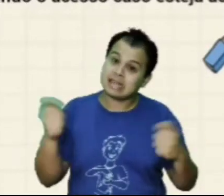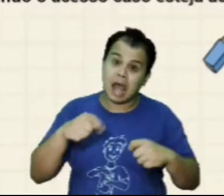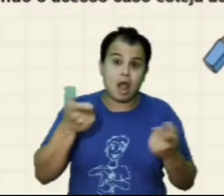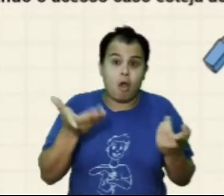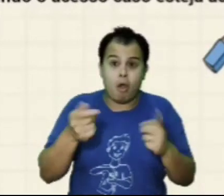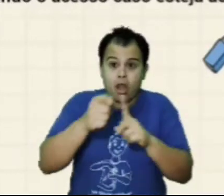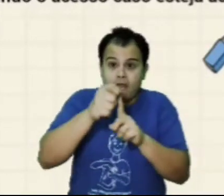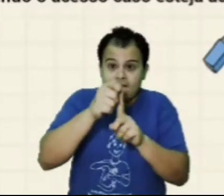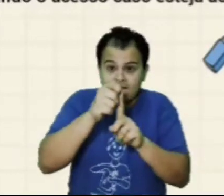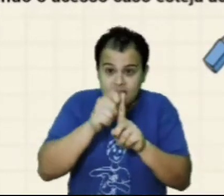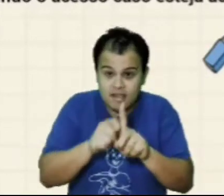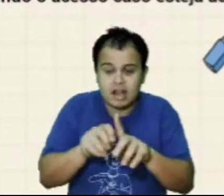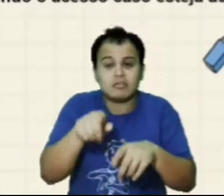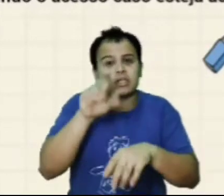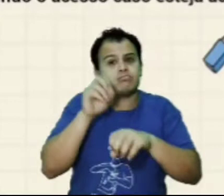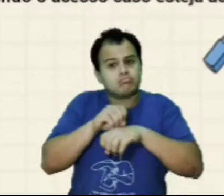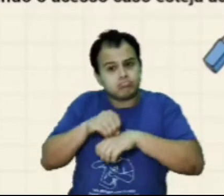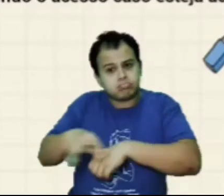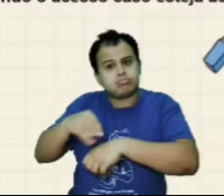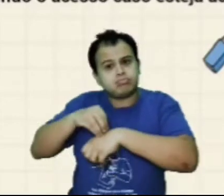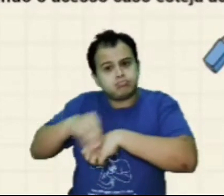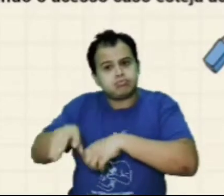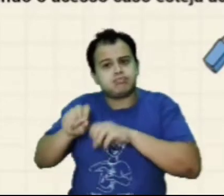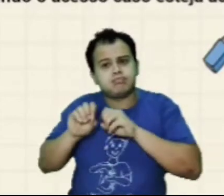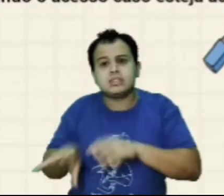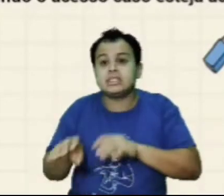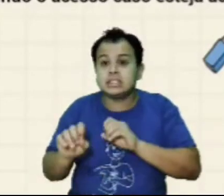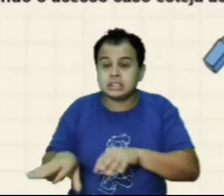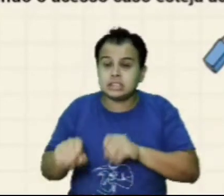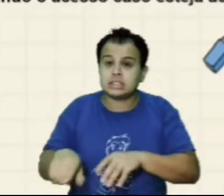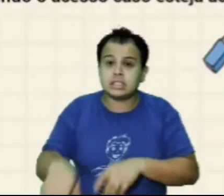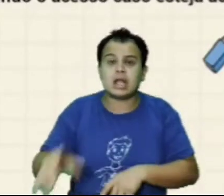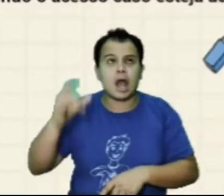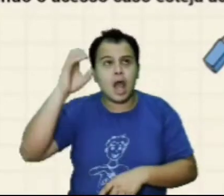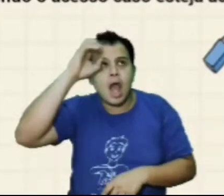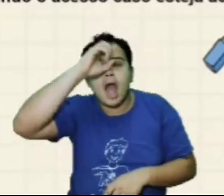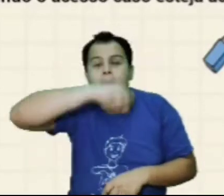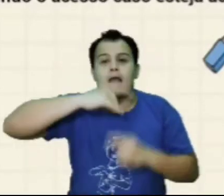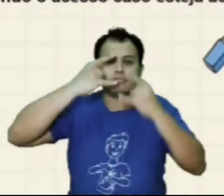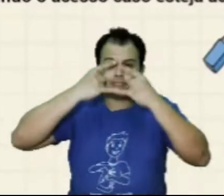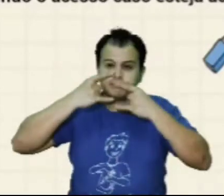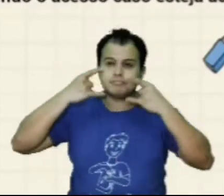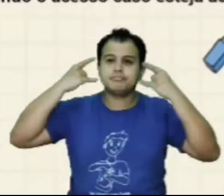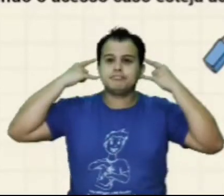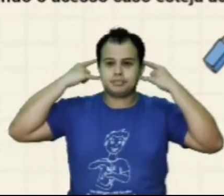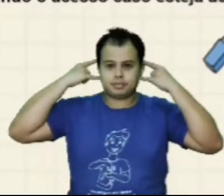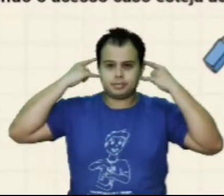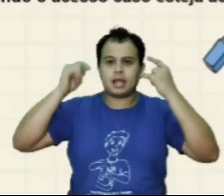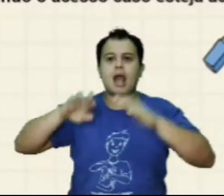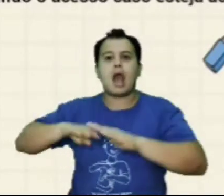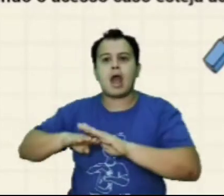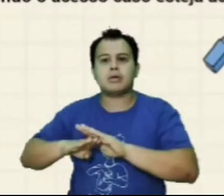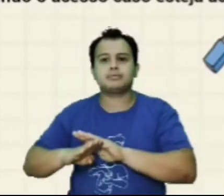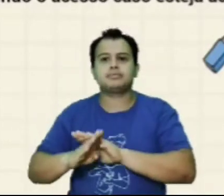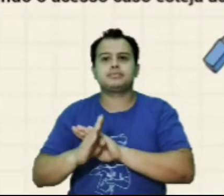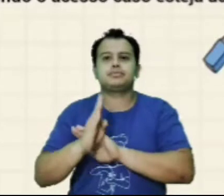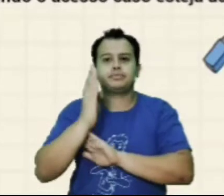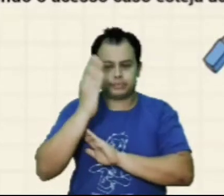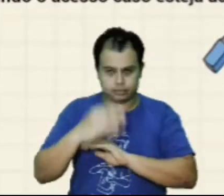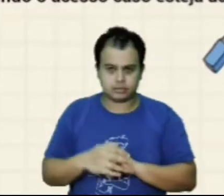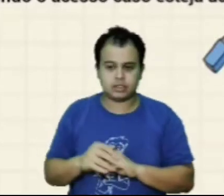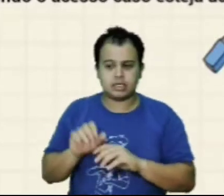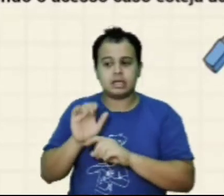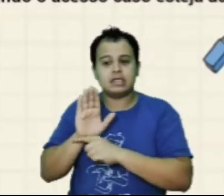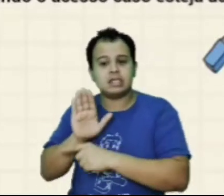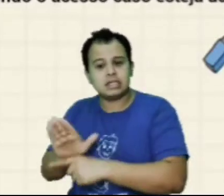fevereiro todinho para estar ensinando, para estar orientando, para estar colocando a máscara, ensinando a ficar um